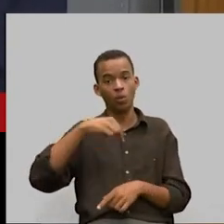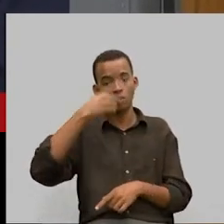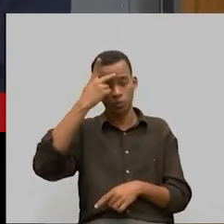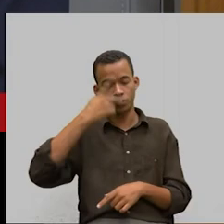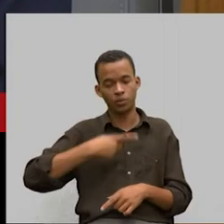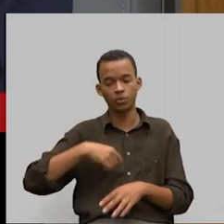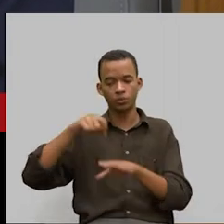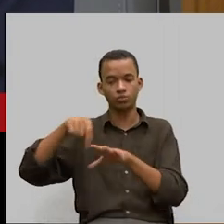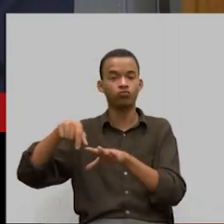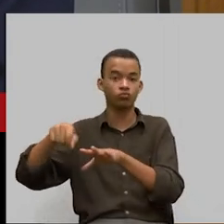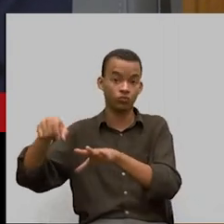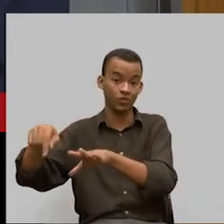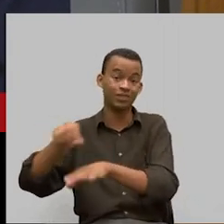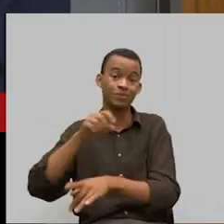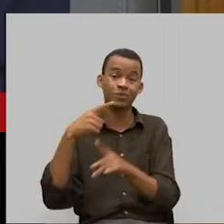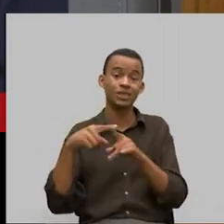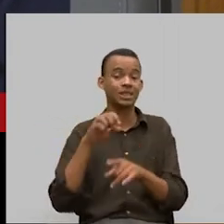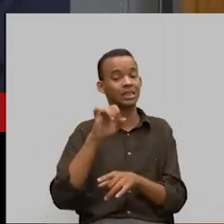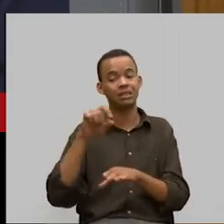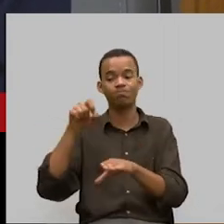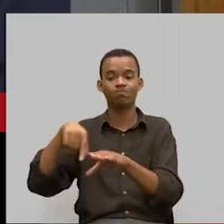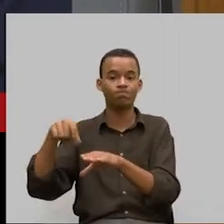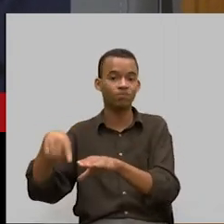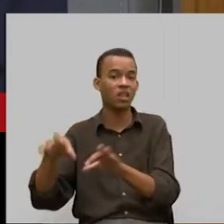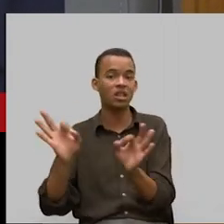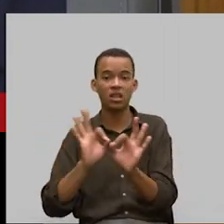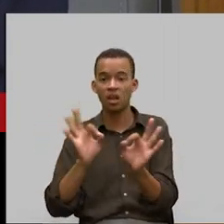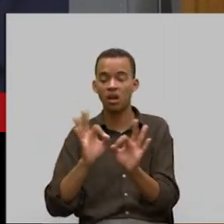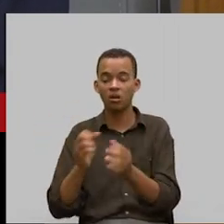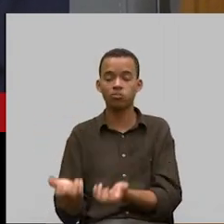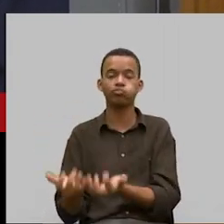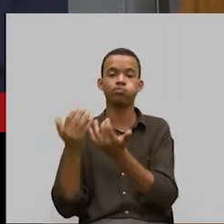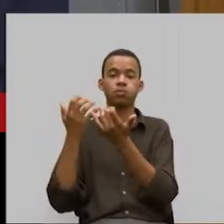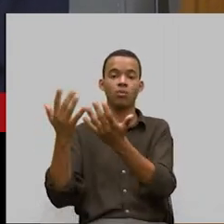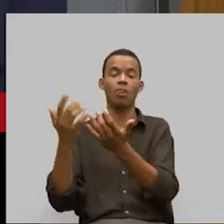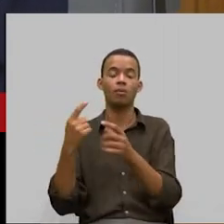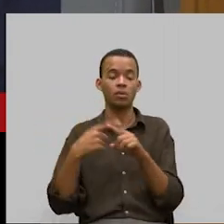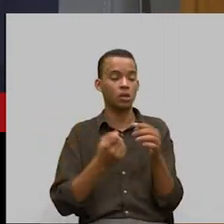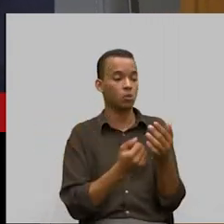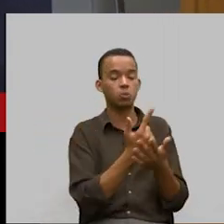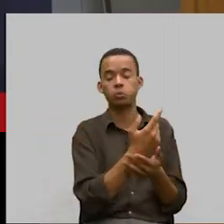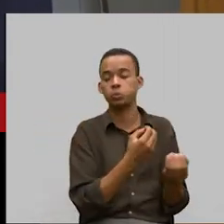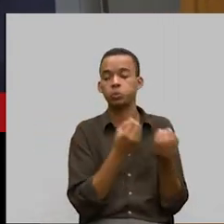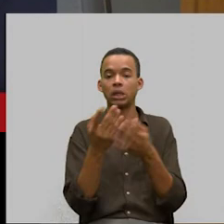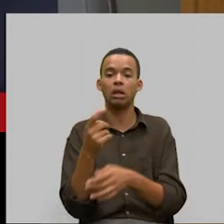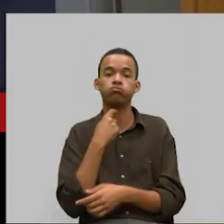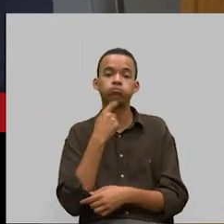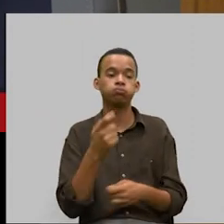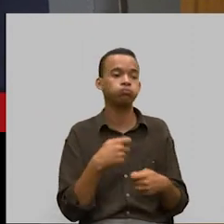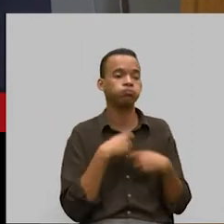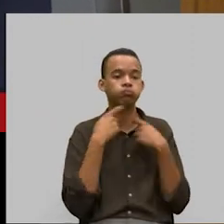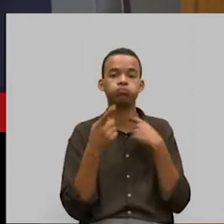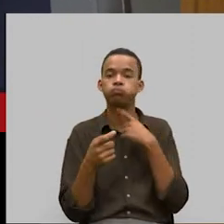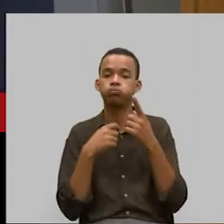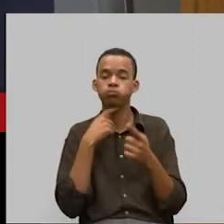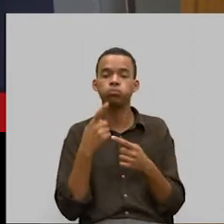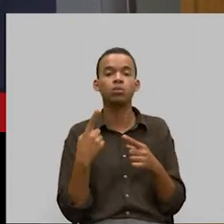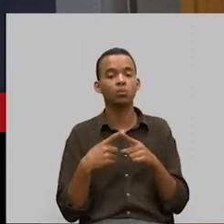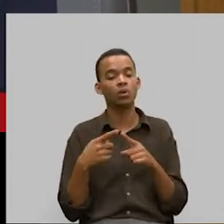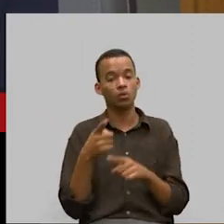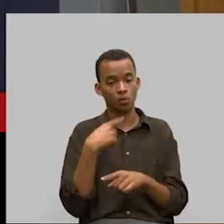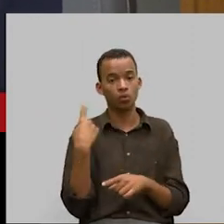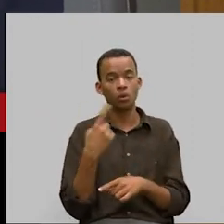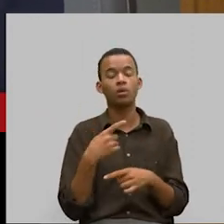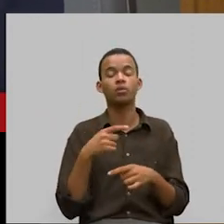gente não produzisse não dava o que a gente compra não dava a gente produz hoje e é é a realidade de todas